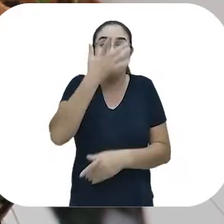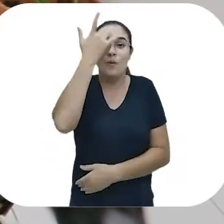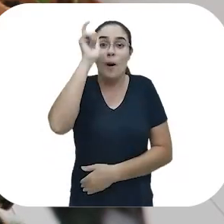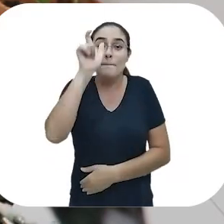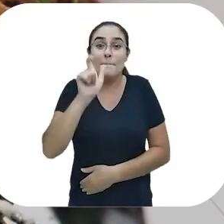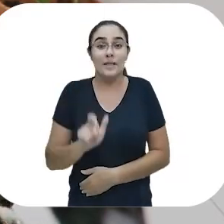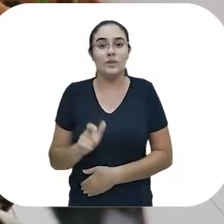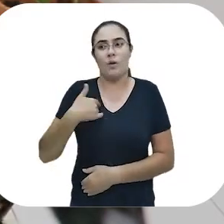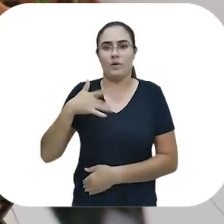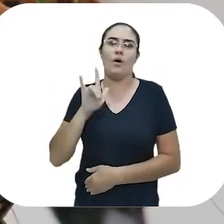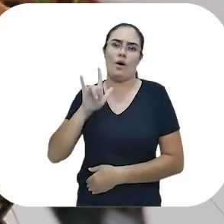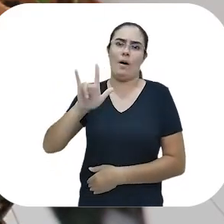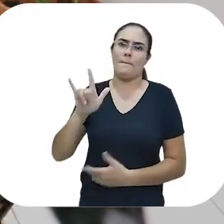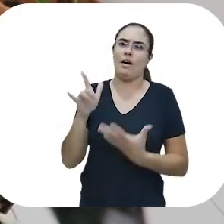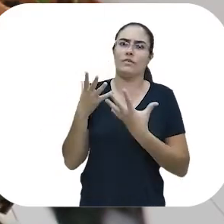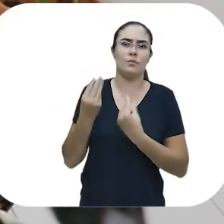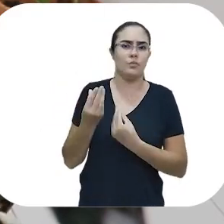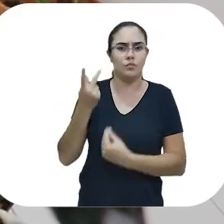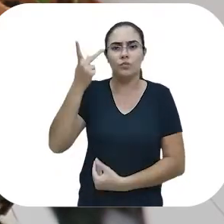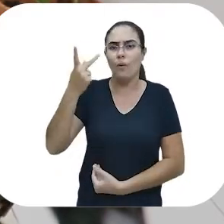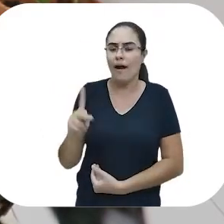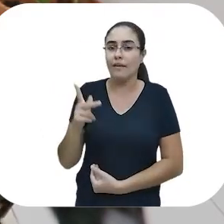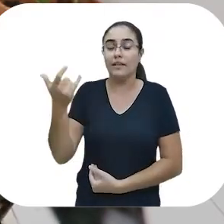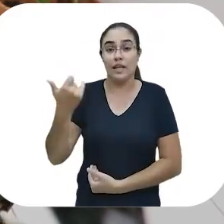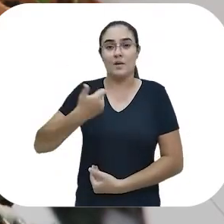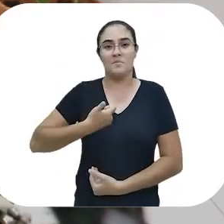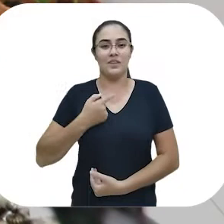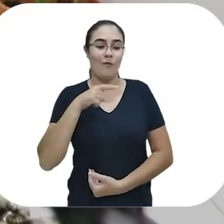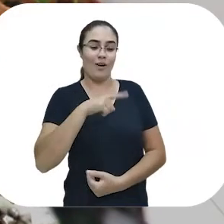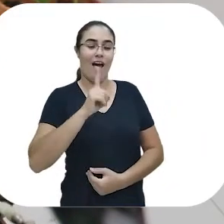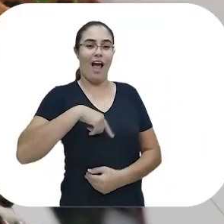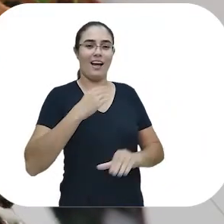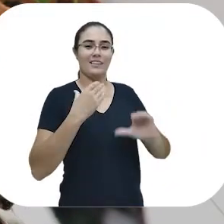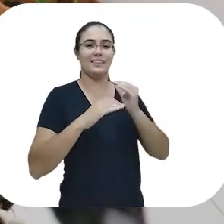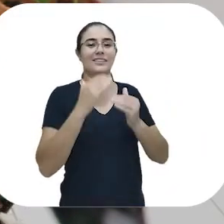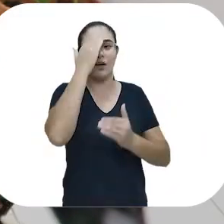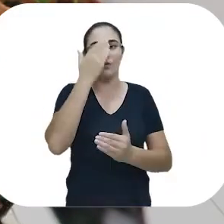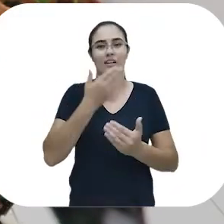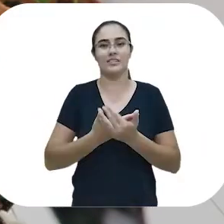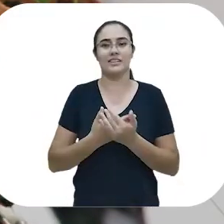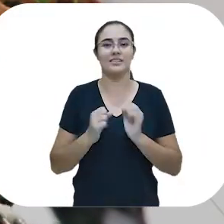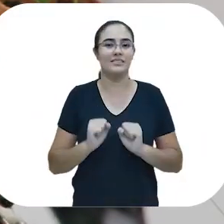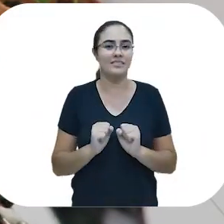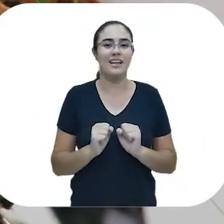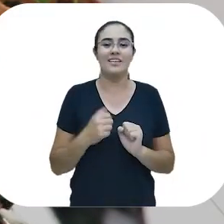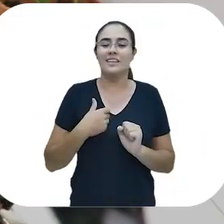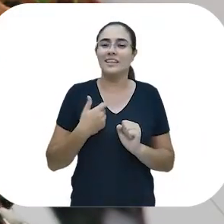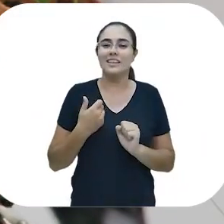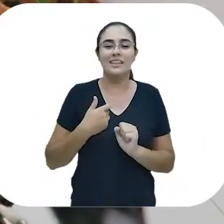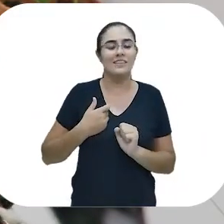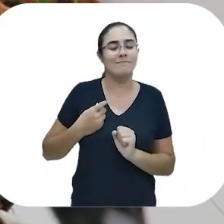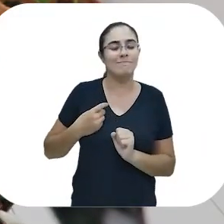que era a Mãe Toinha, e que disse que eu era cantora. E aí eu acreditei e levei a sério. E nunca mais, depois disso, eu deixei de